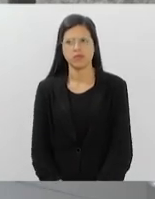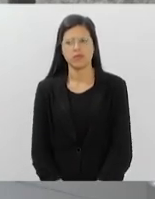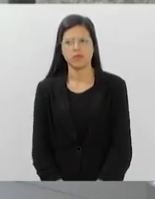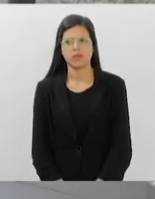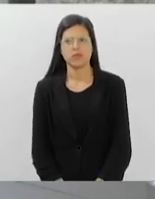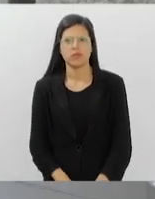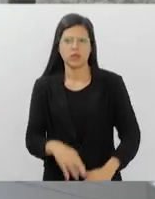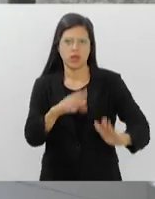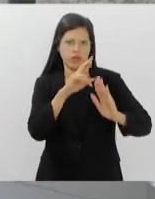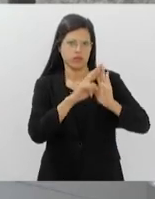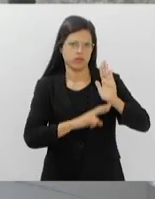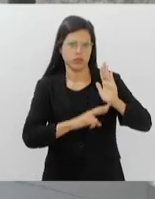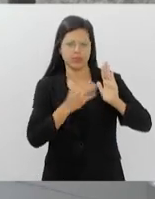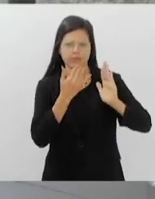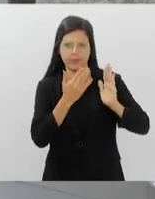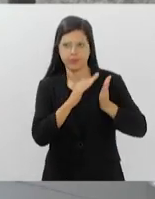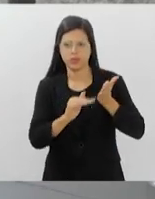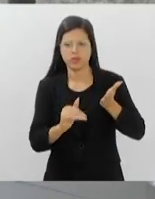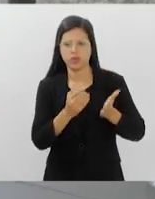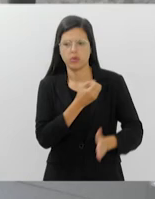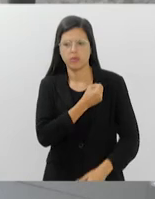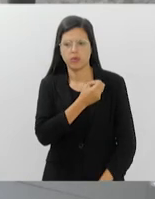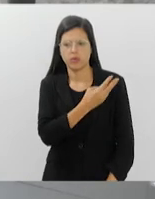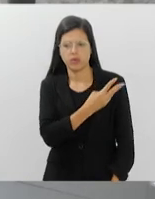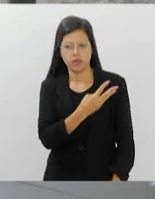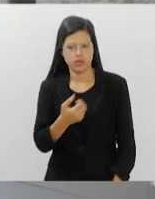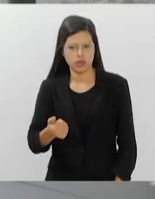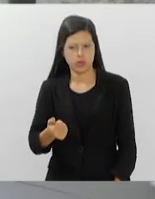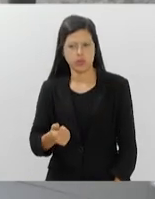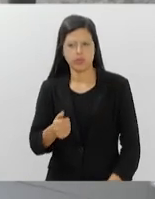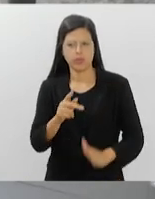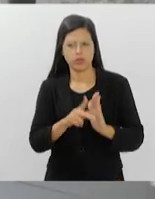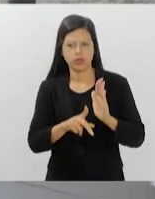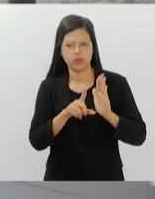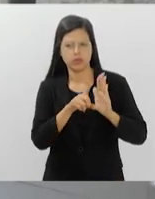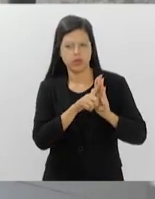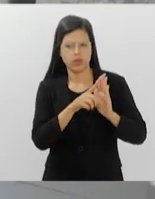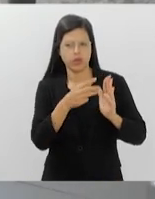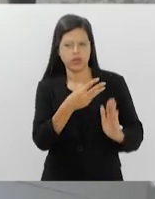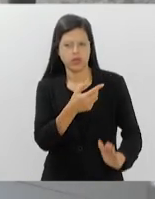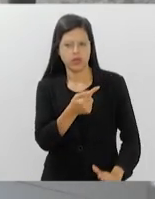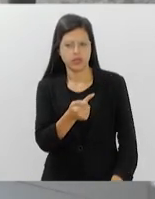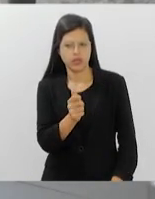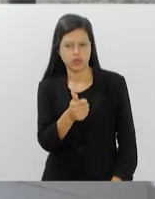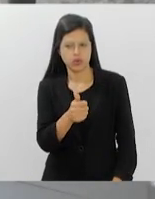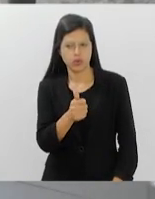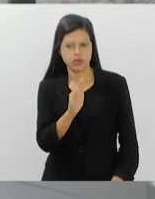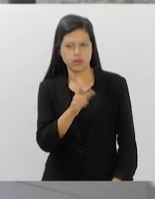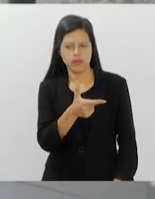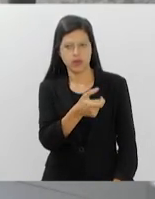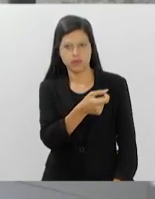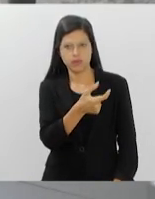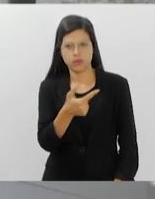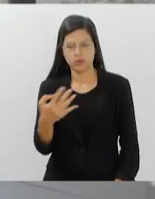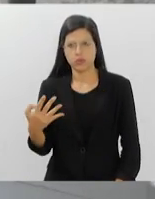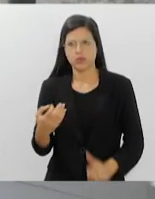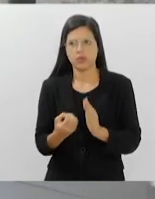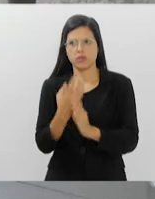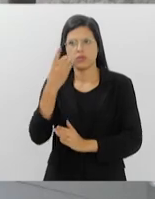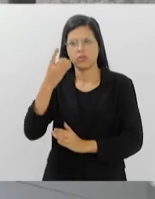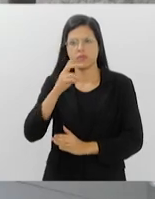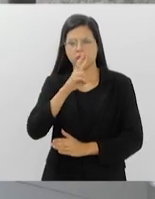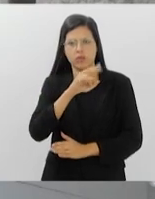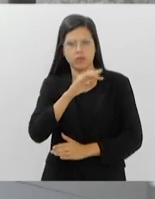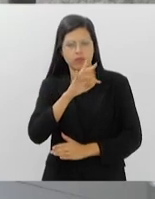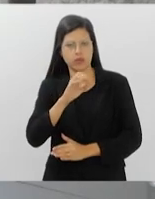pela relatora. 31. Projeto de lei 3711 de 24, de autoria do deputado Vitor